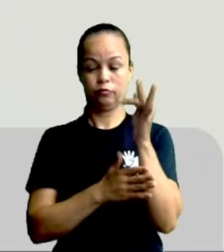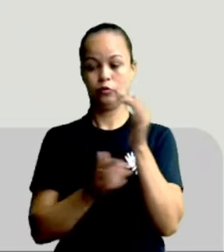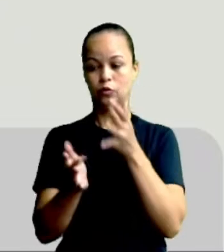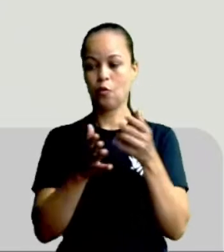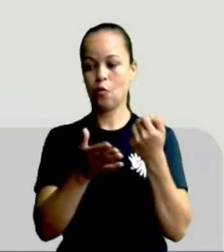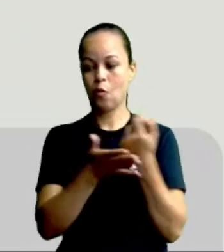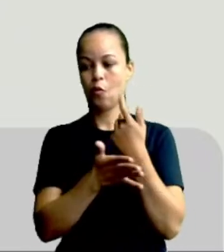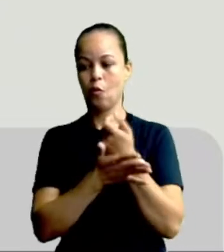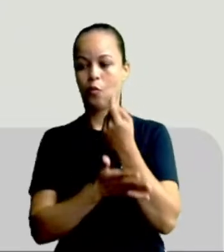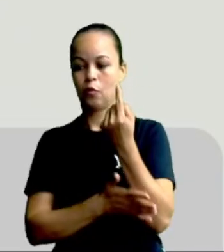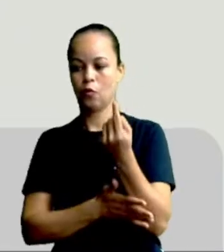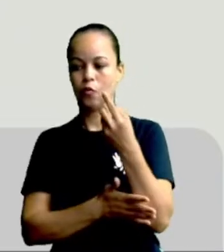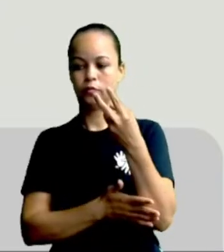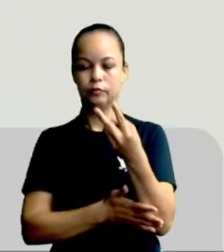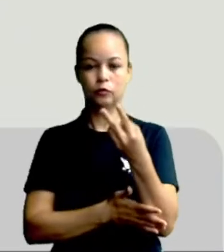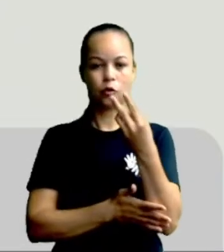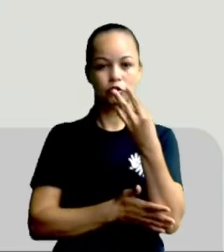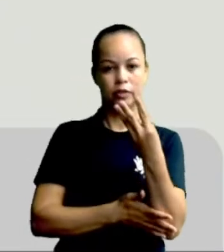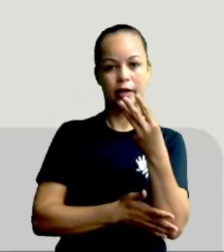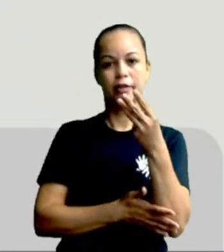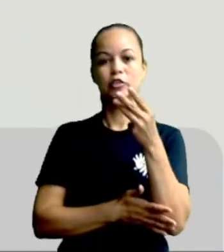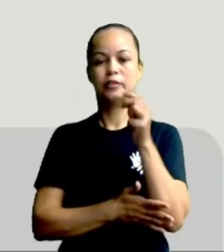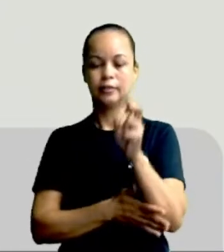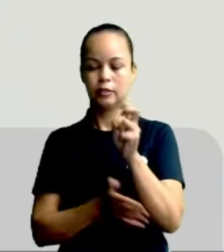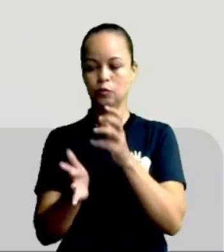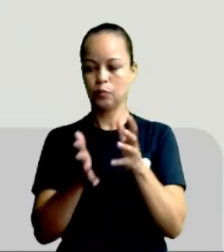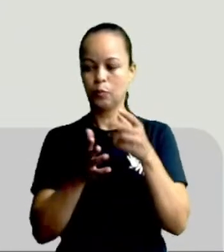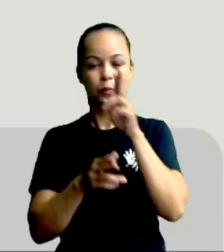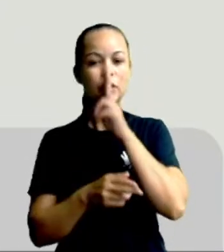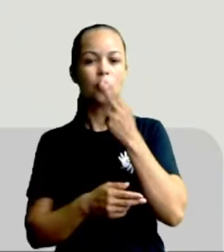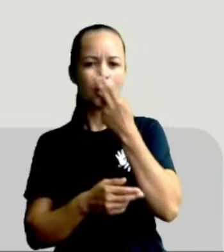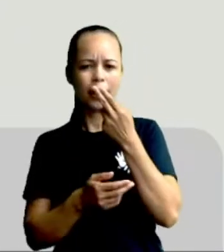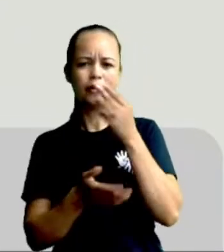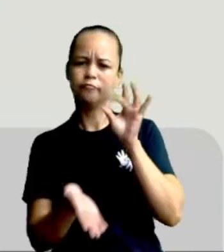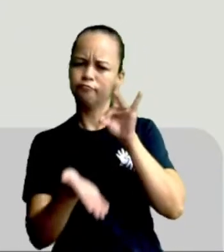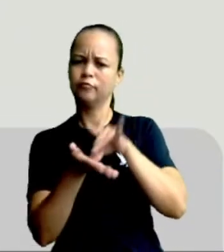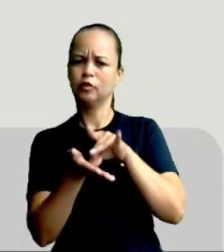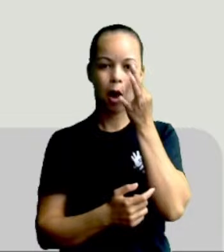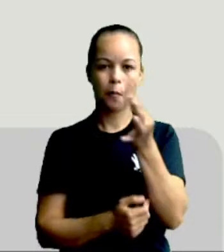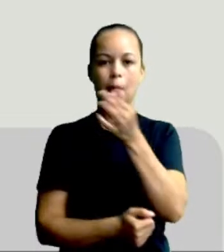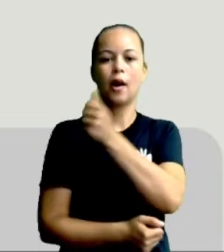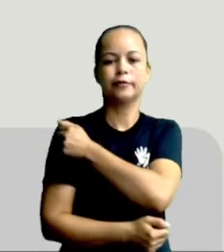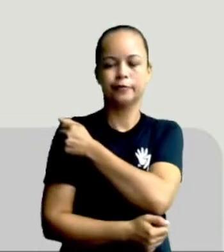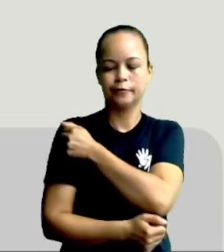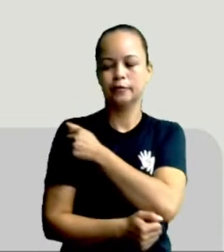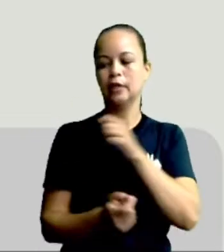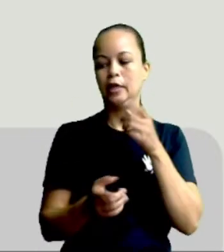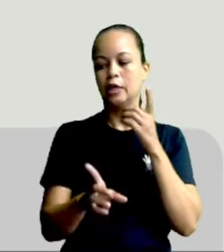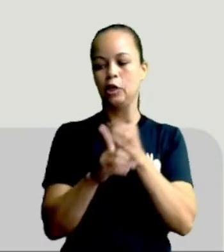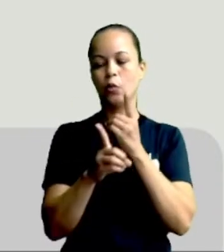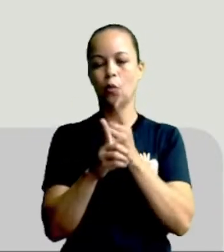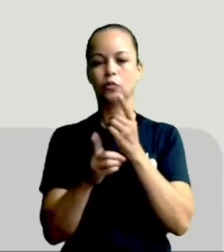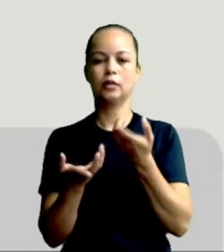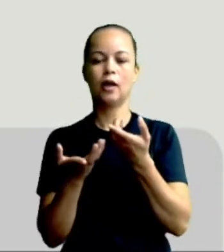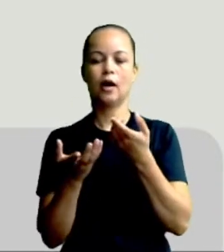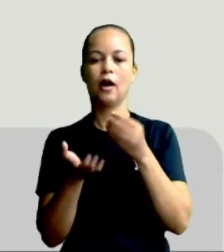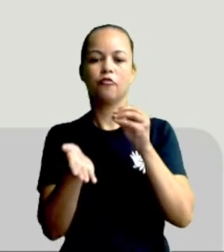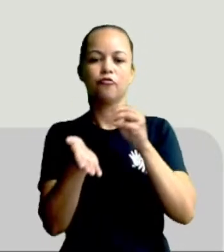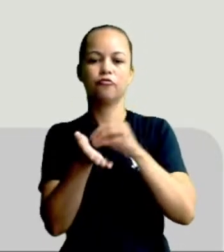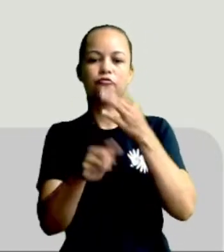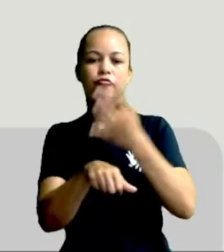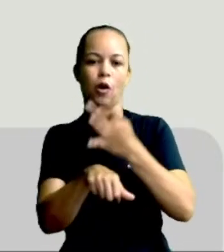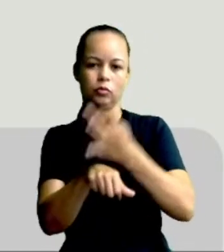E aí, turma do terceiro ano, que bom estar aqui de novo com vocês para mais uma aula de matemática. Pena que é a nossa última aula